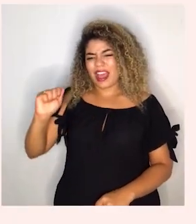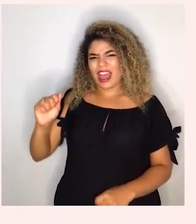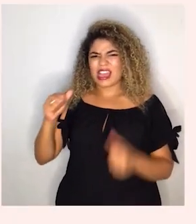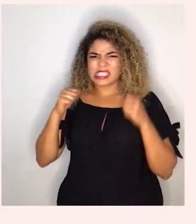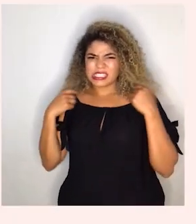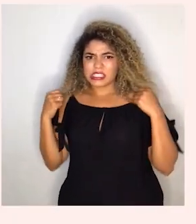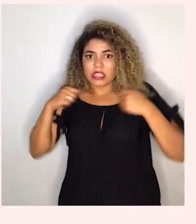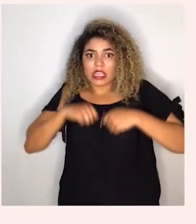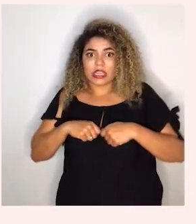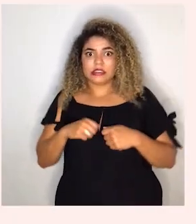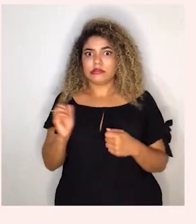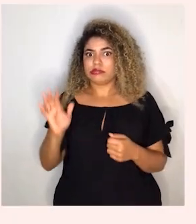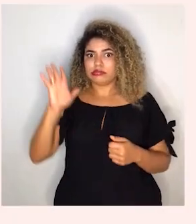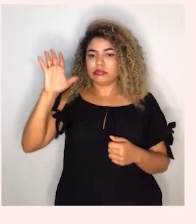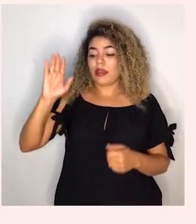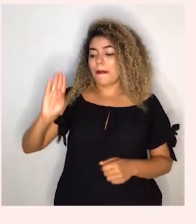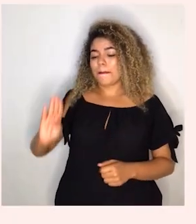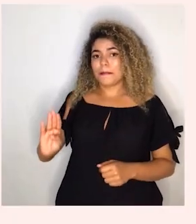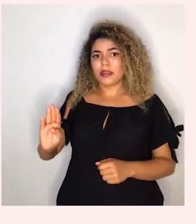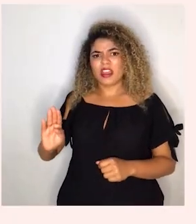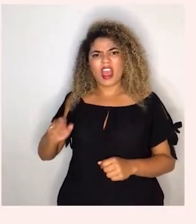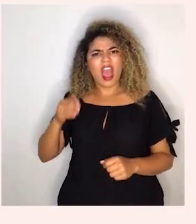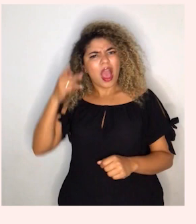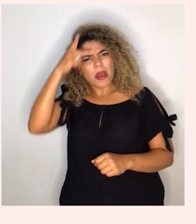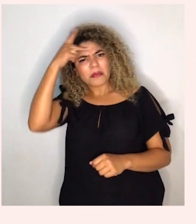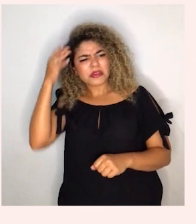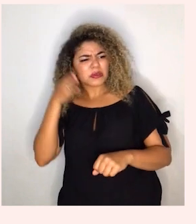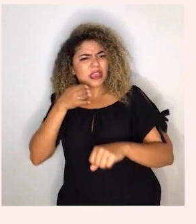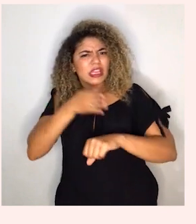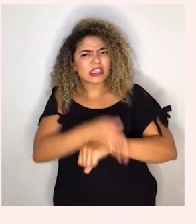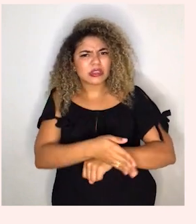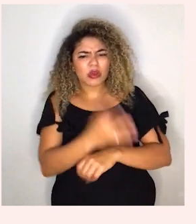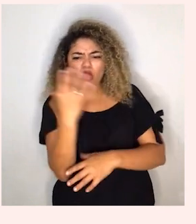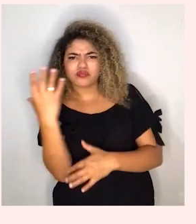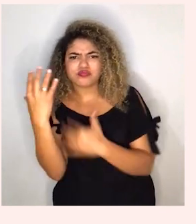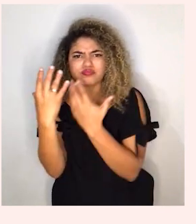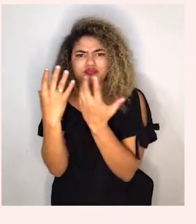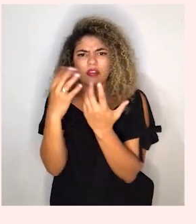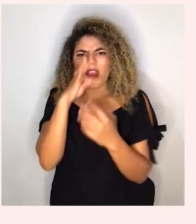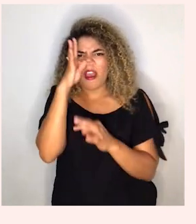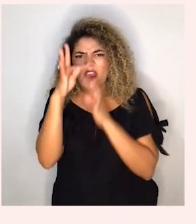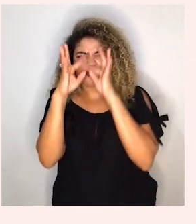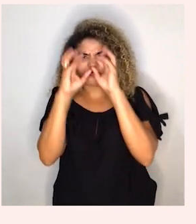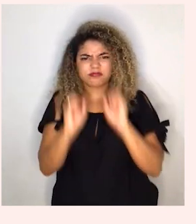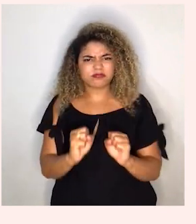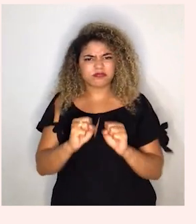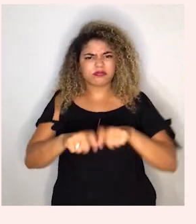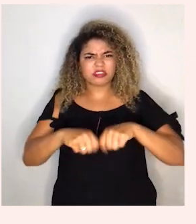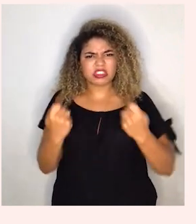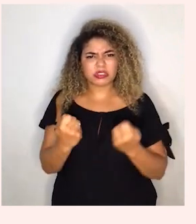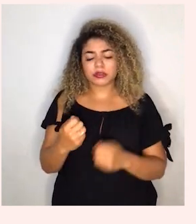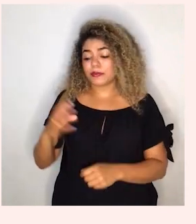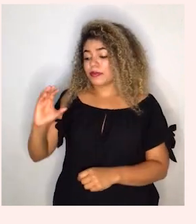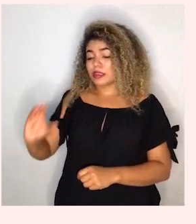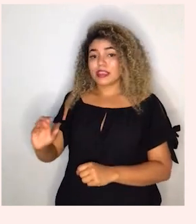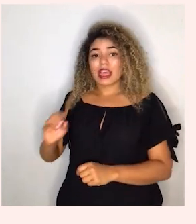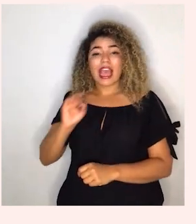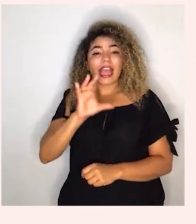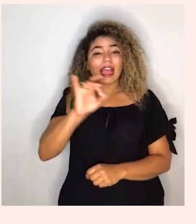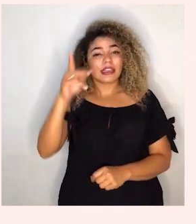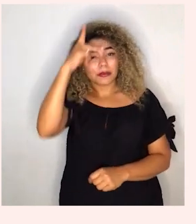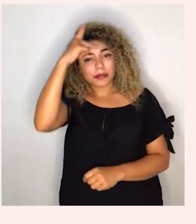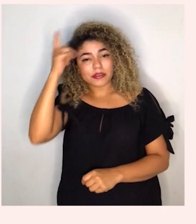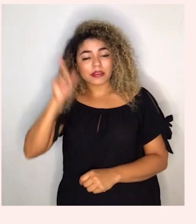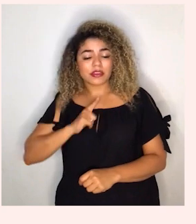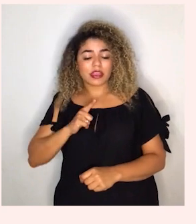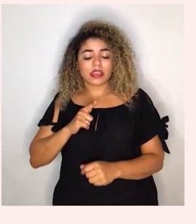é caro. Letra B. Alguém entrou no jardim e destruiu as plantas. Letra C. Cada pessoa